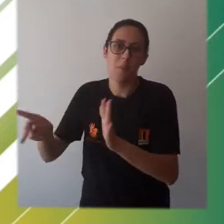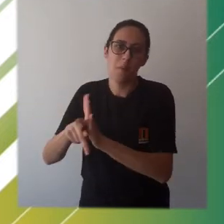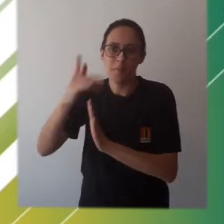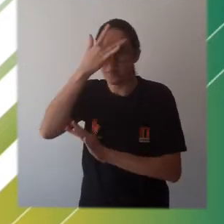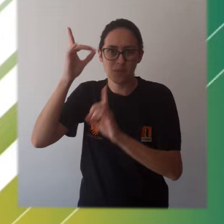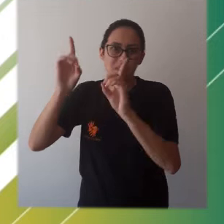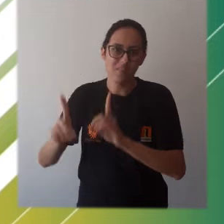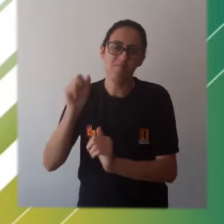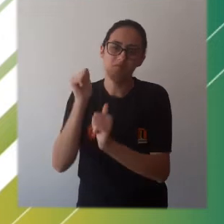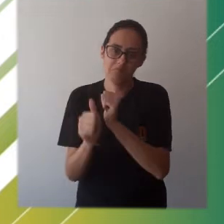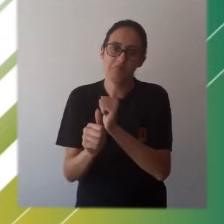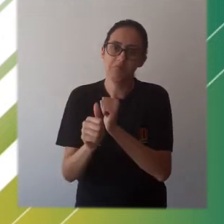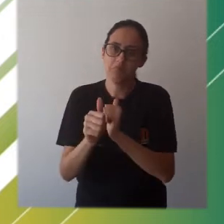Estado,